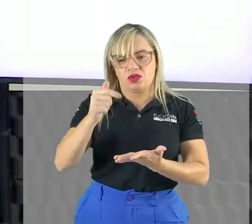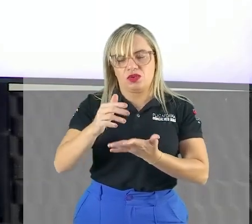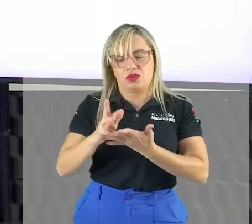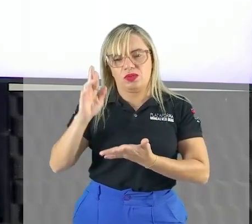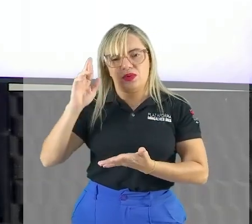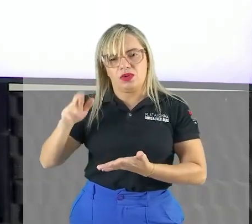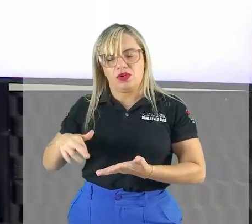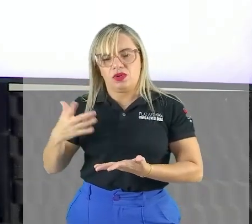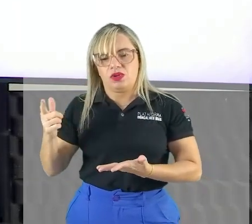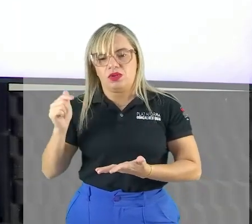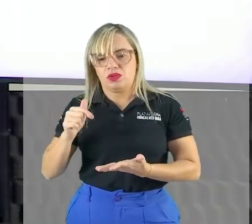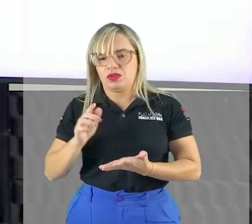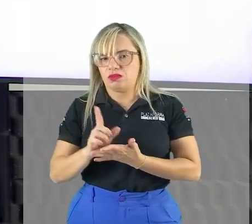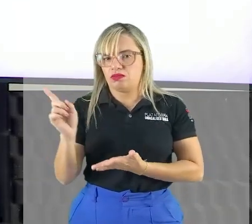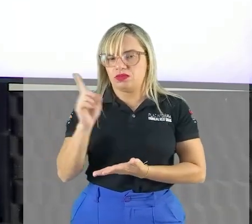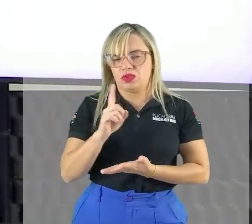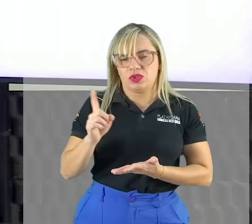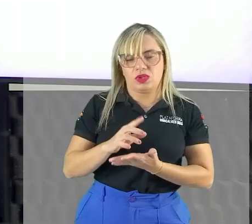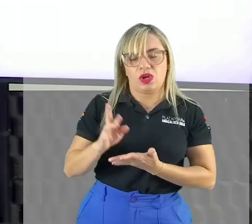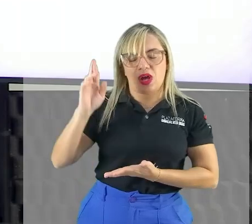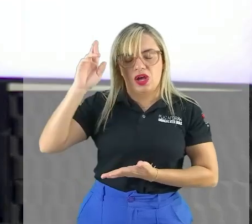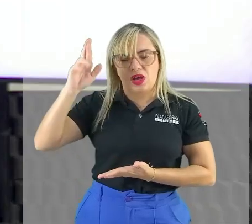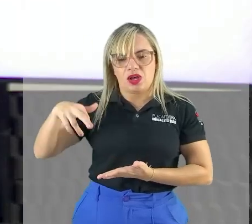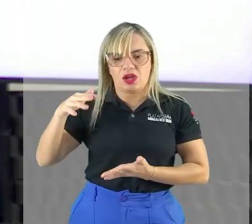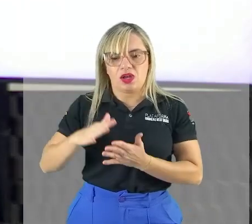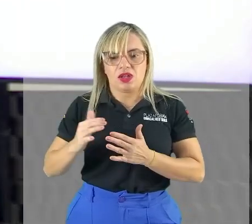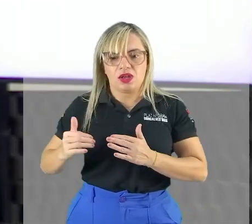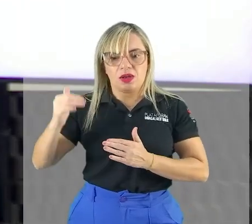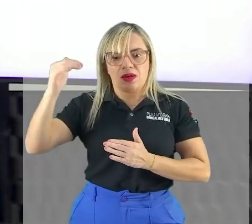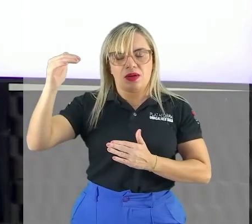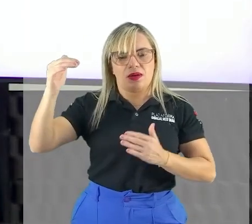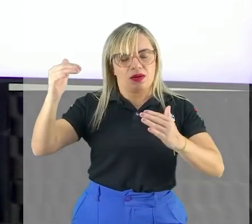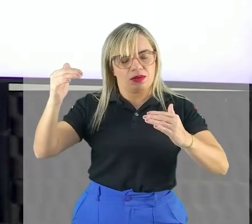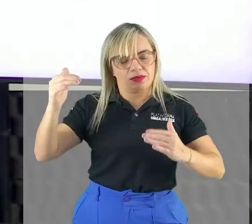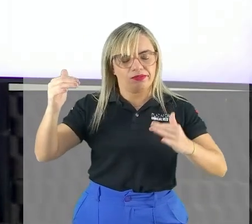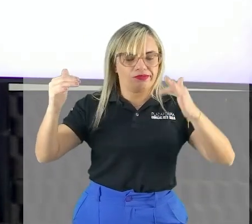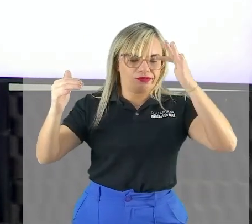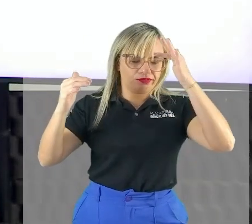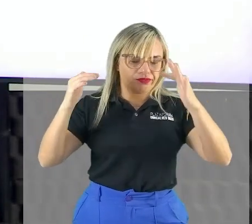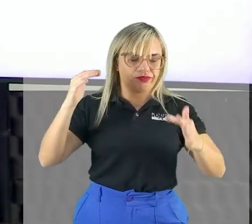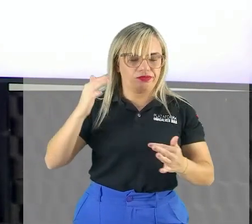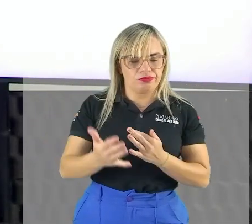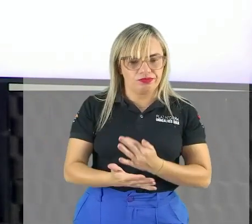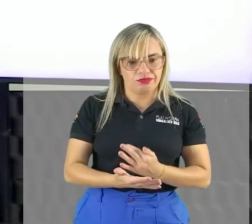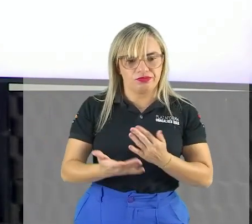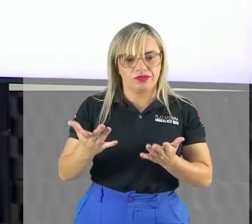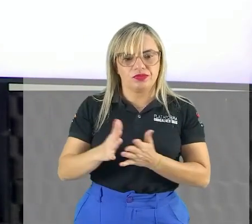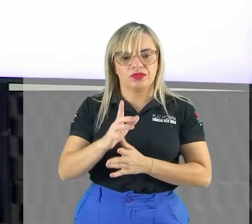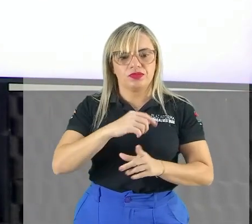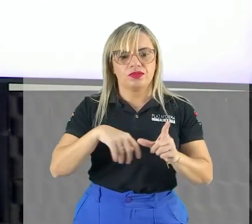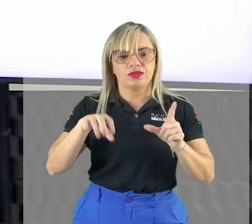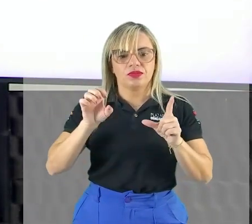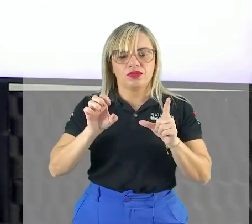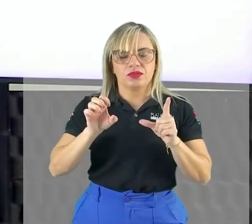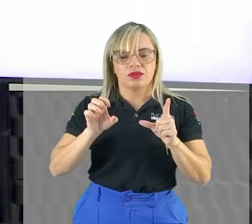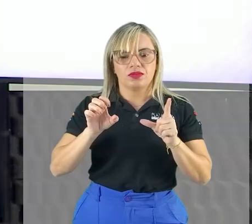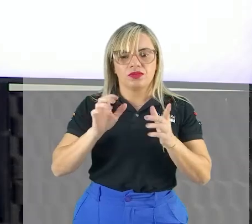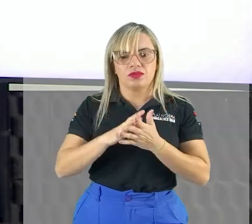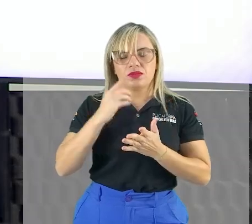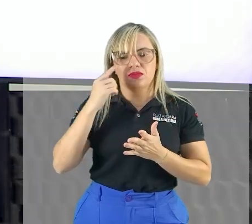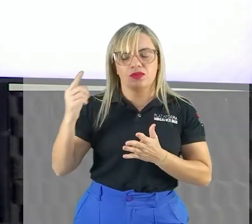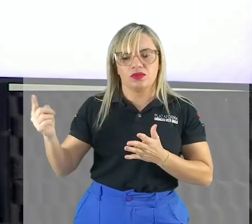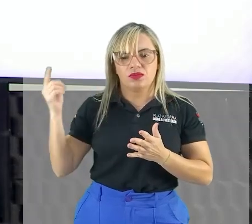uma tentativa dessa razão ser maior do que essa fé. E supremacia da teologia sobre o humanismo? Não, o humanismo é uma